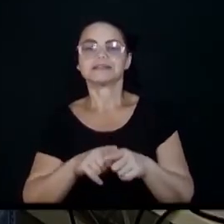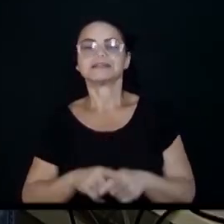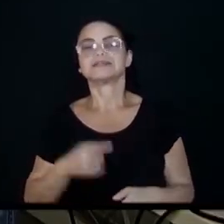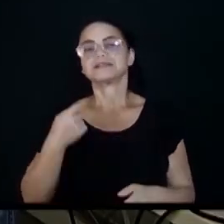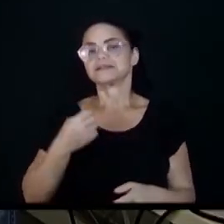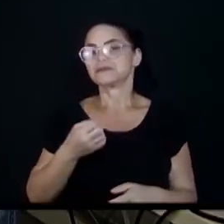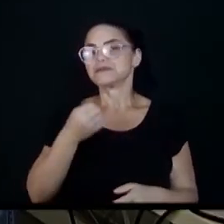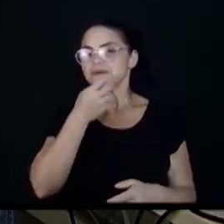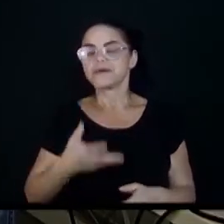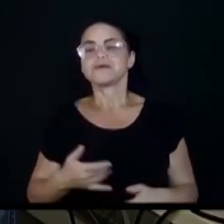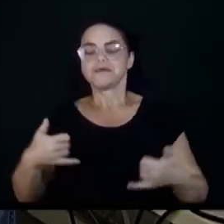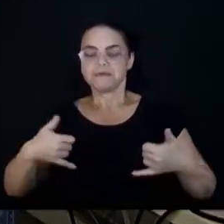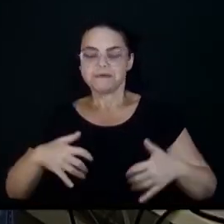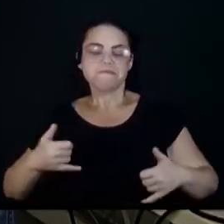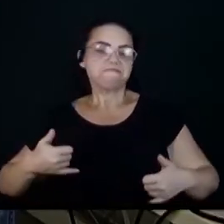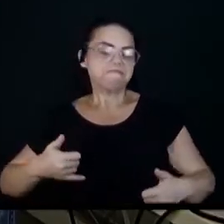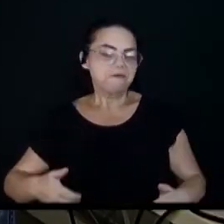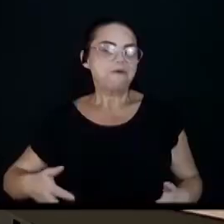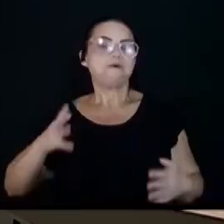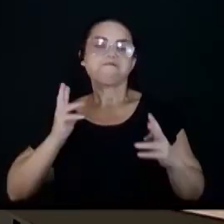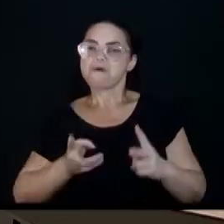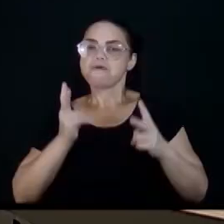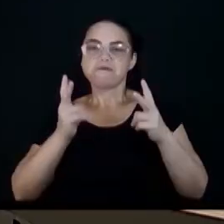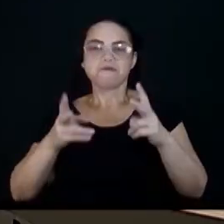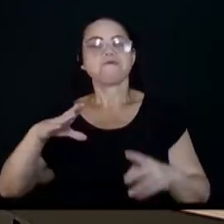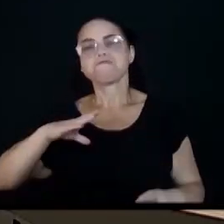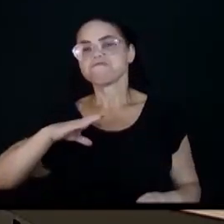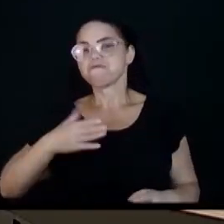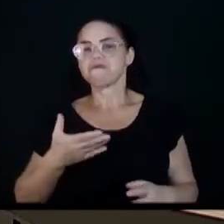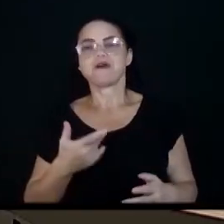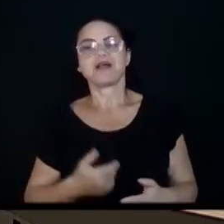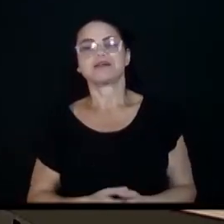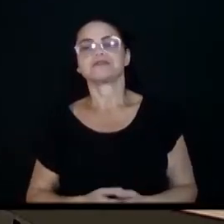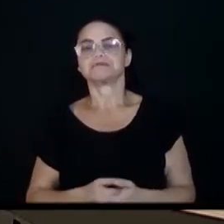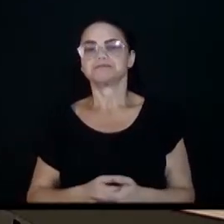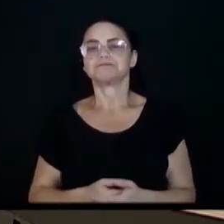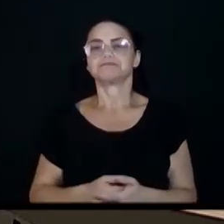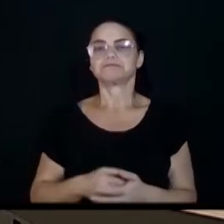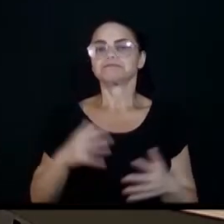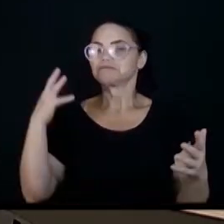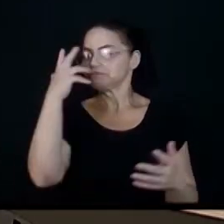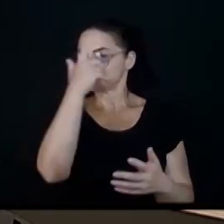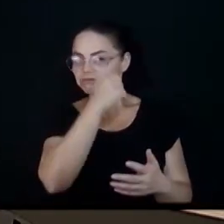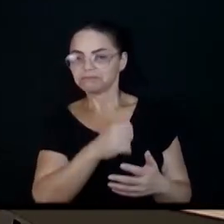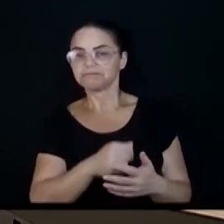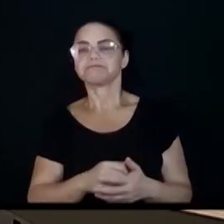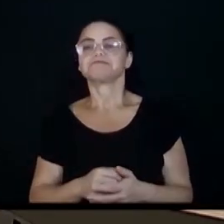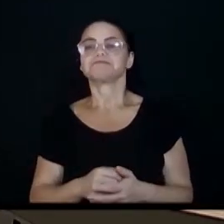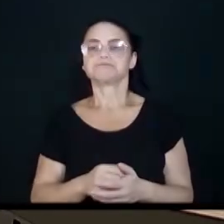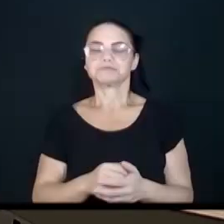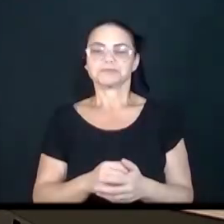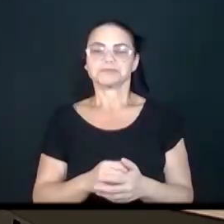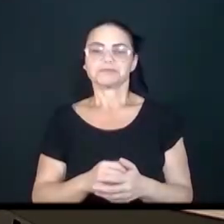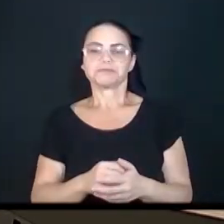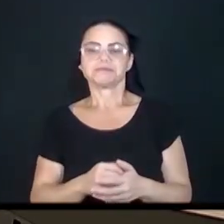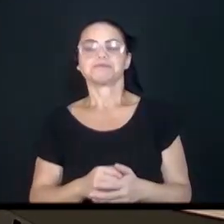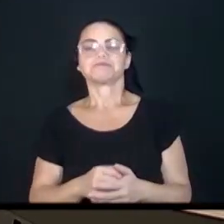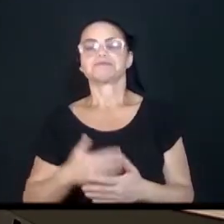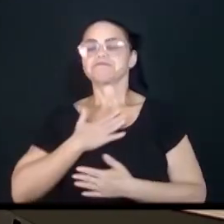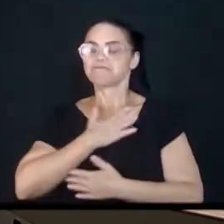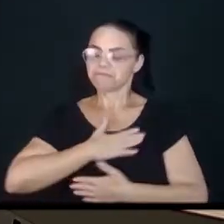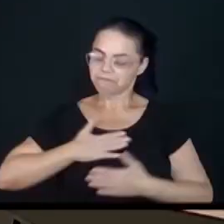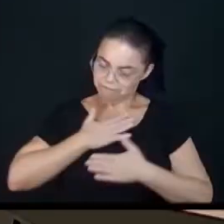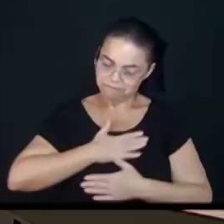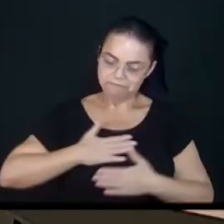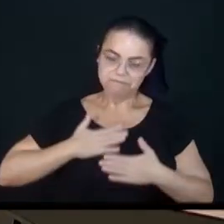ânimo, né, para continuar. Exatamente. É muito bonito, assim, muito gratificante ver,